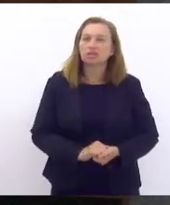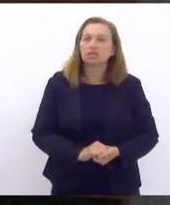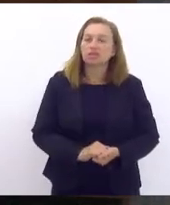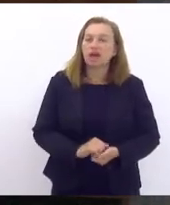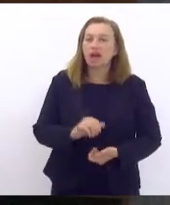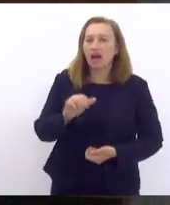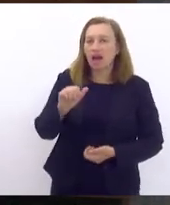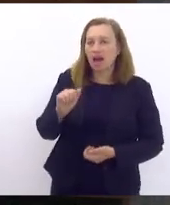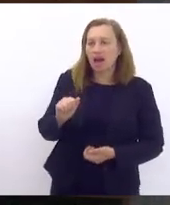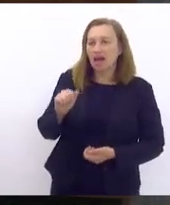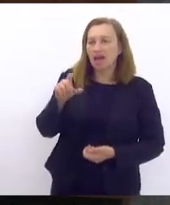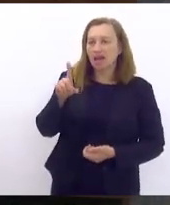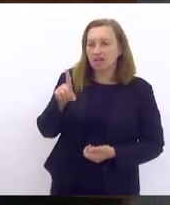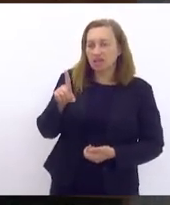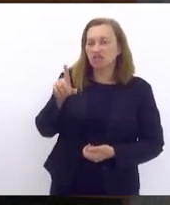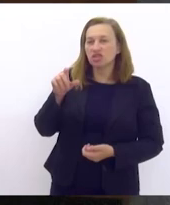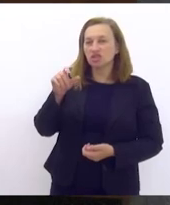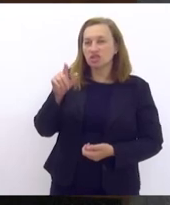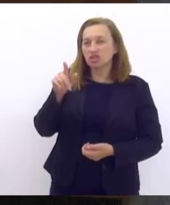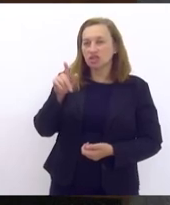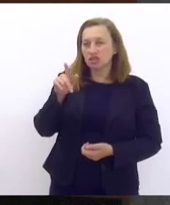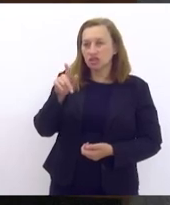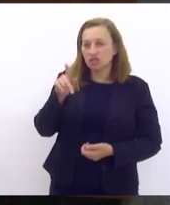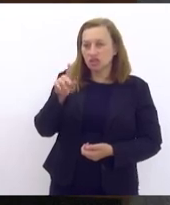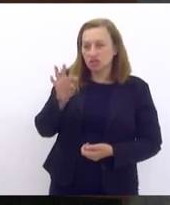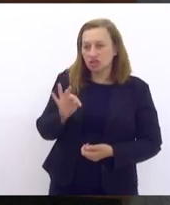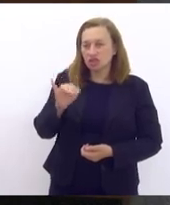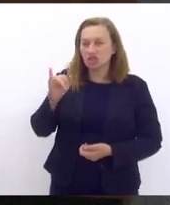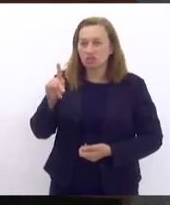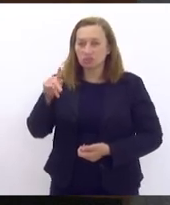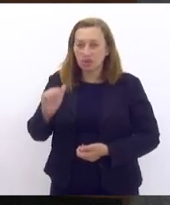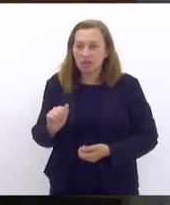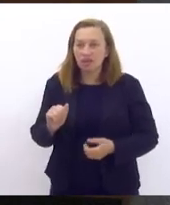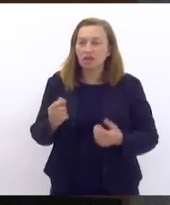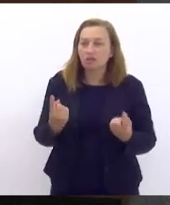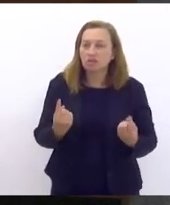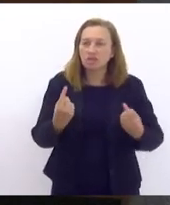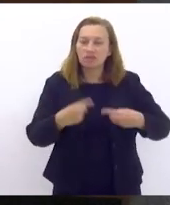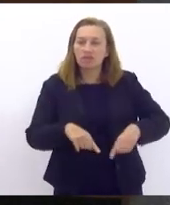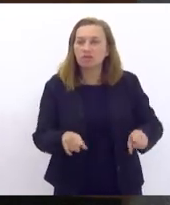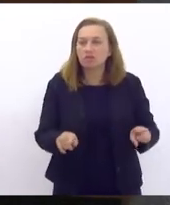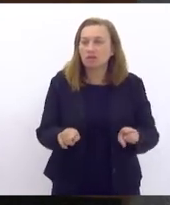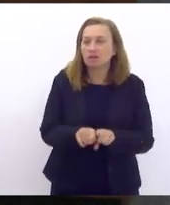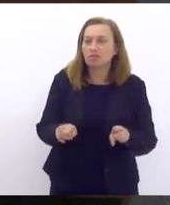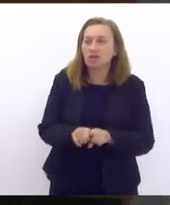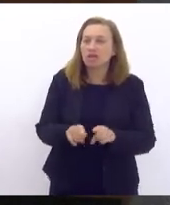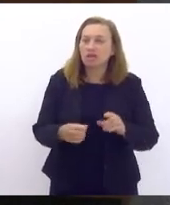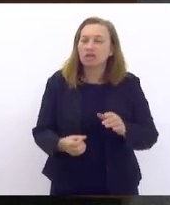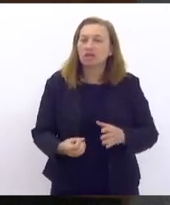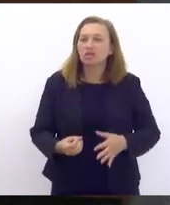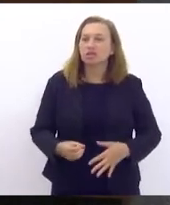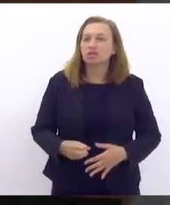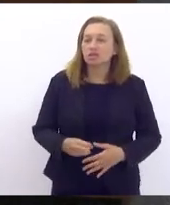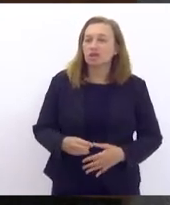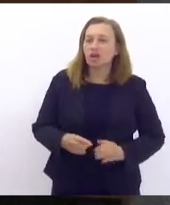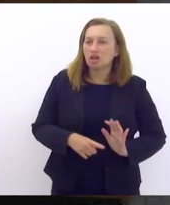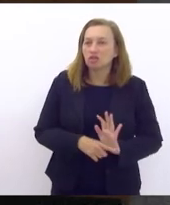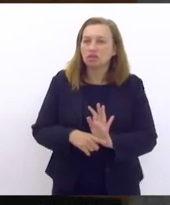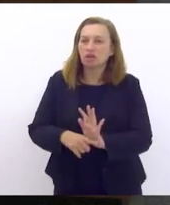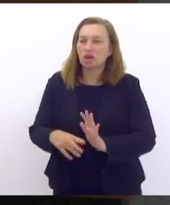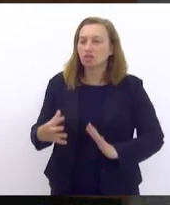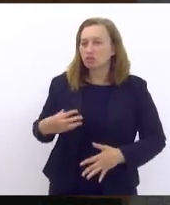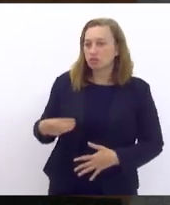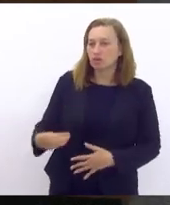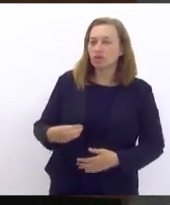gente não fala mães que estão com um desafio também de criar os seus filhos diante